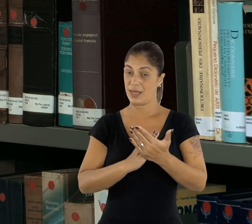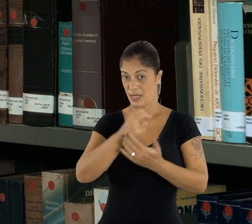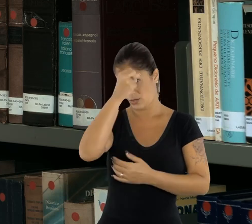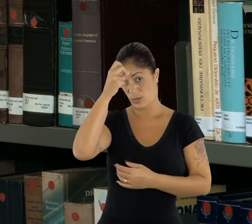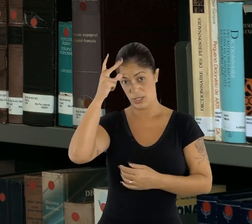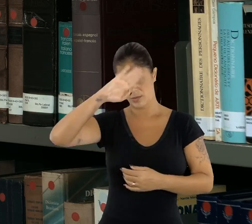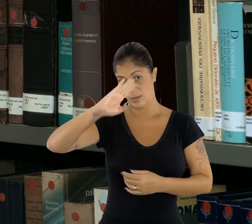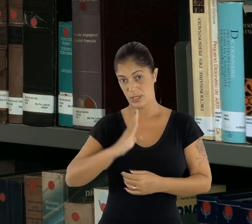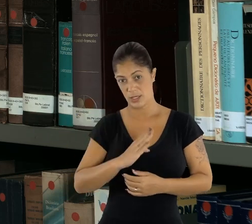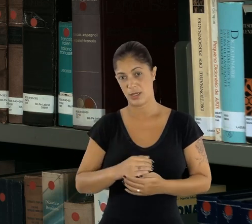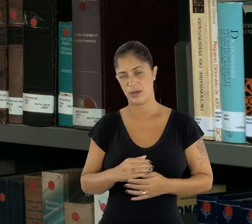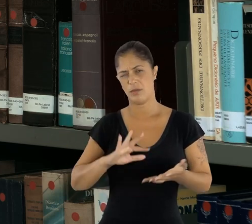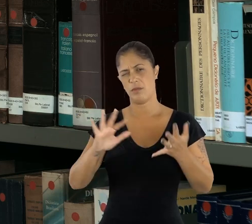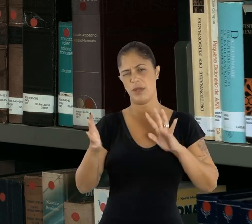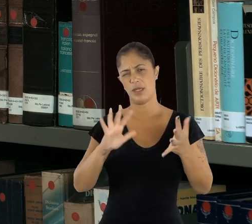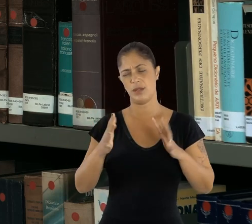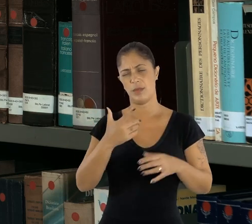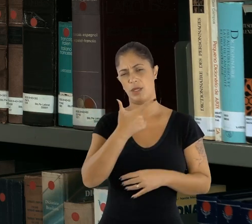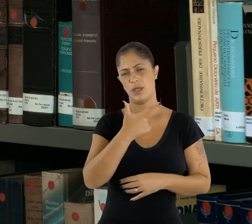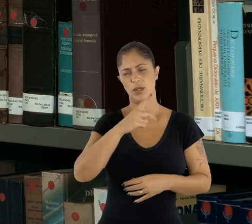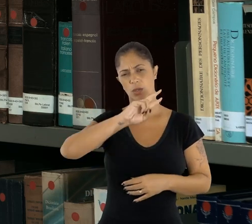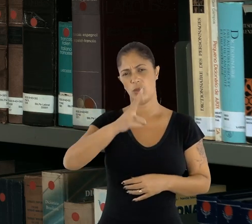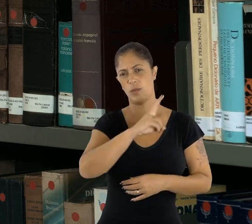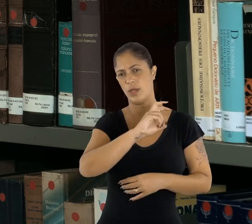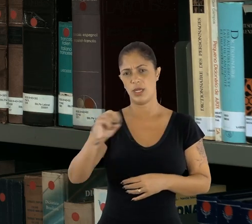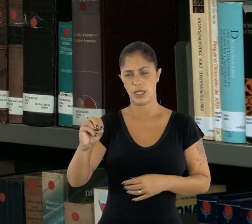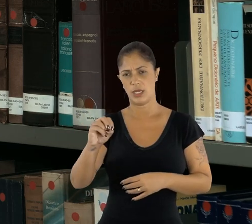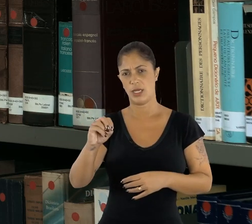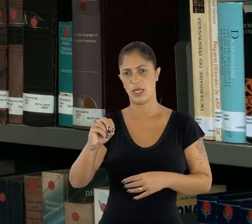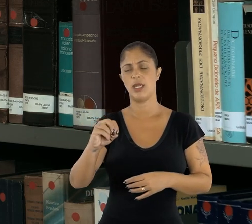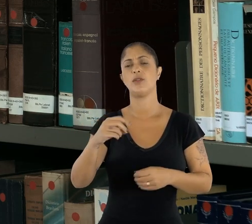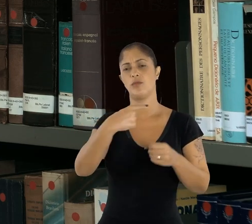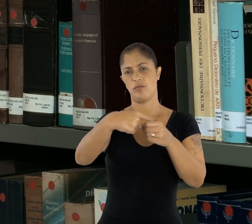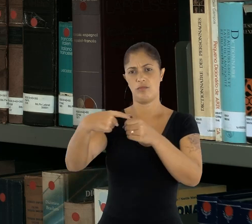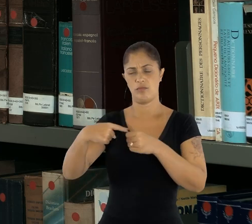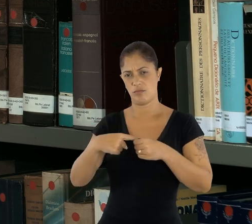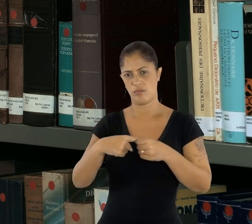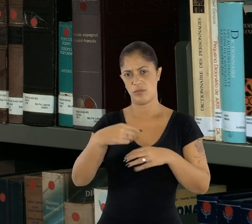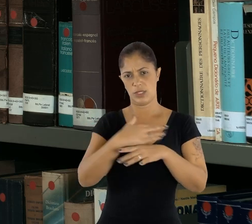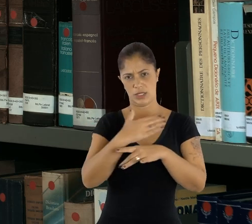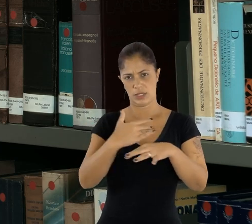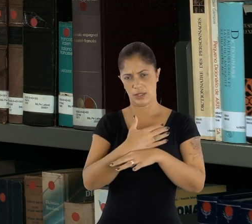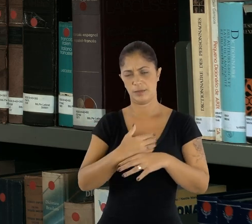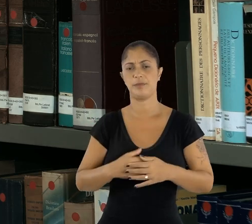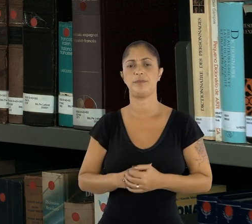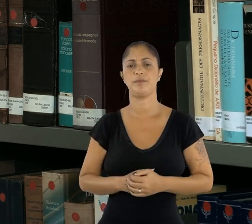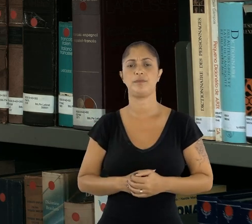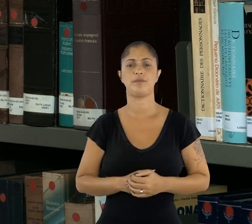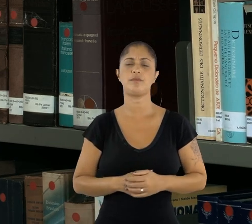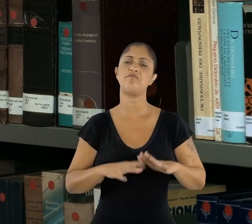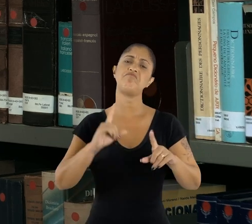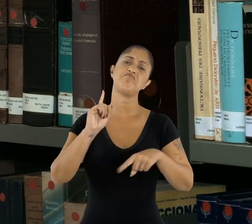dos municípios brasileiros. Frei Beto. Mais ou menos 2.500 municípios. E depois isso